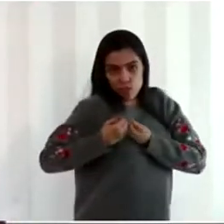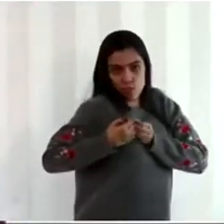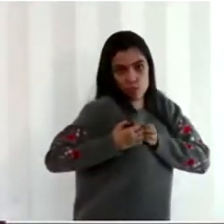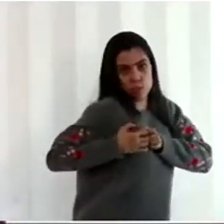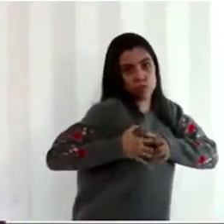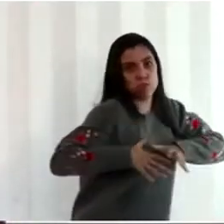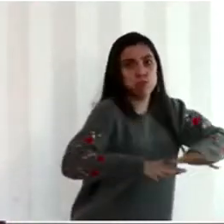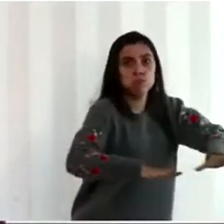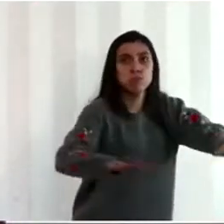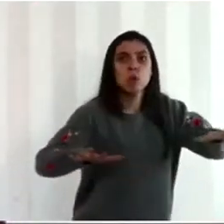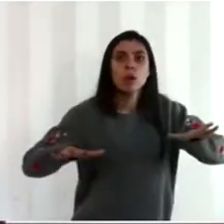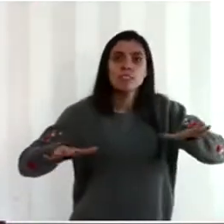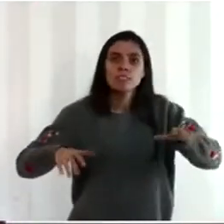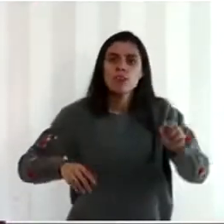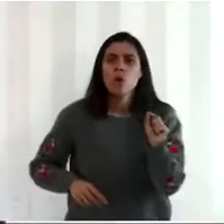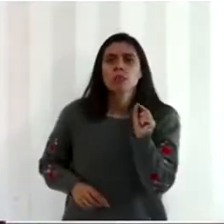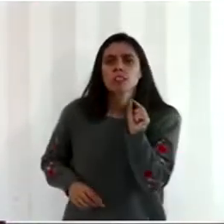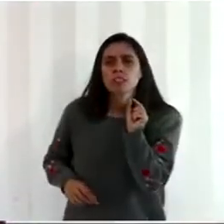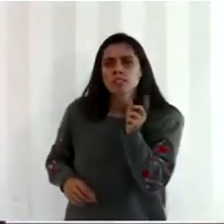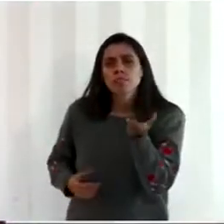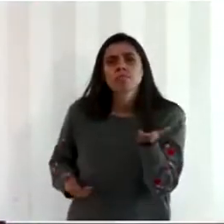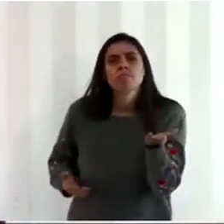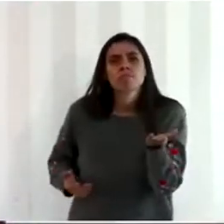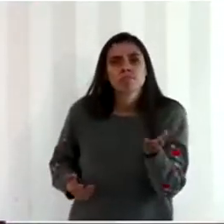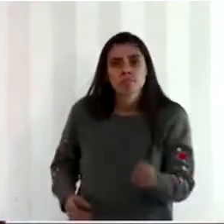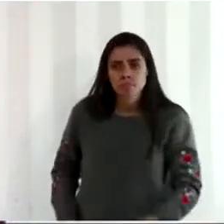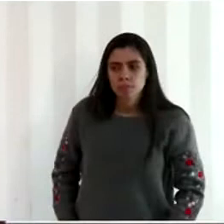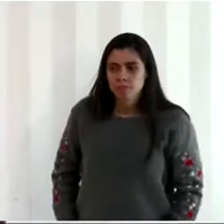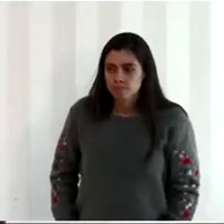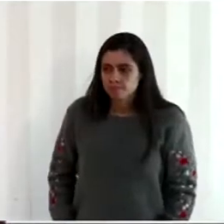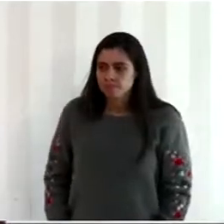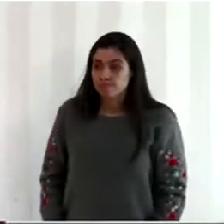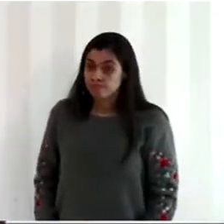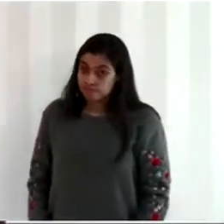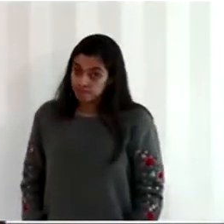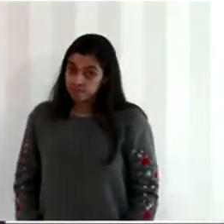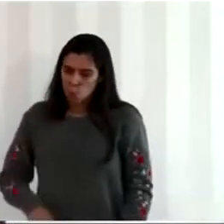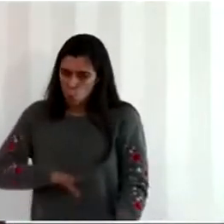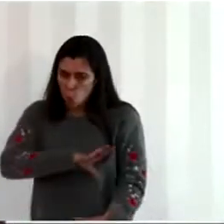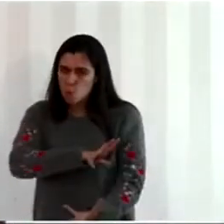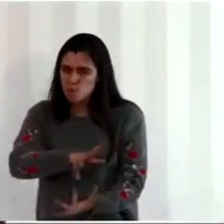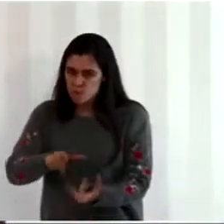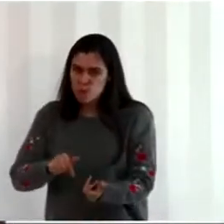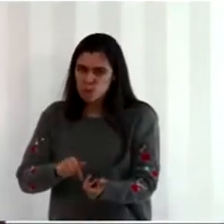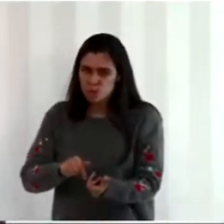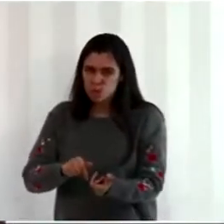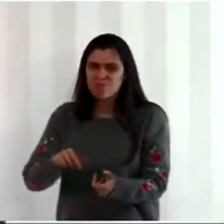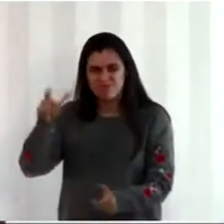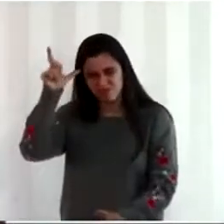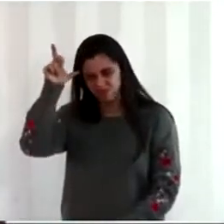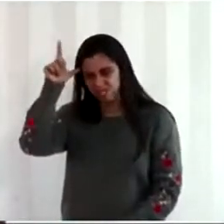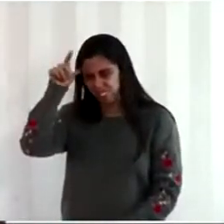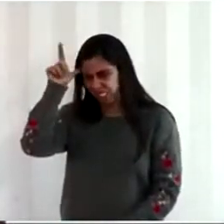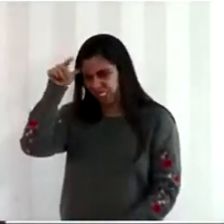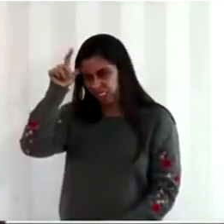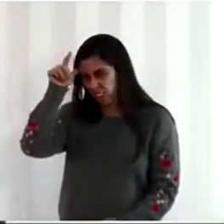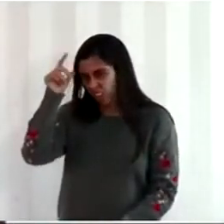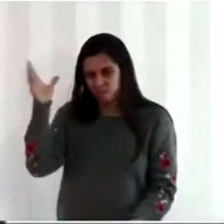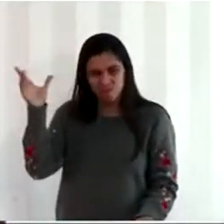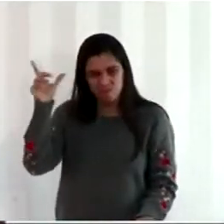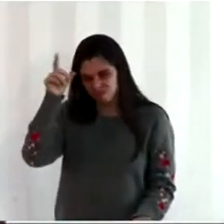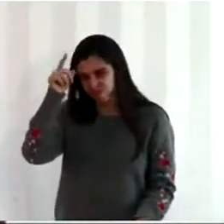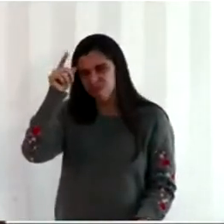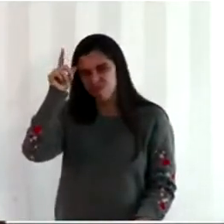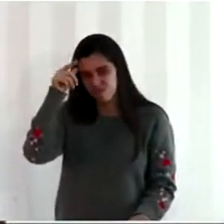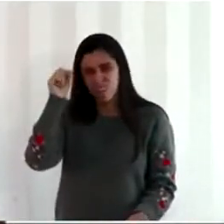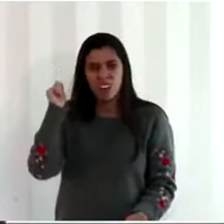que jaz no maligno, num mundo cujo príncipe deste século é o diabo, num mundo que está em trevas, num mundo que está enfermo, mas será